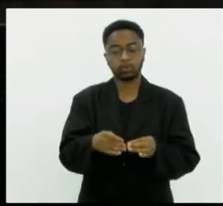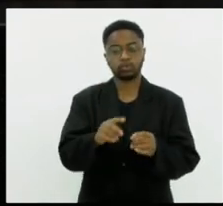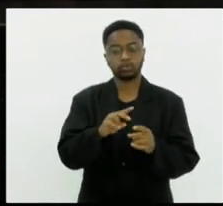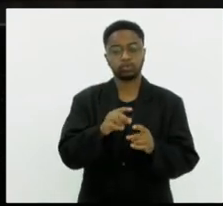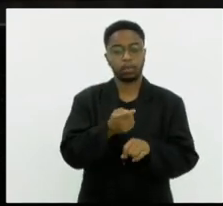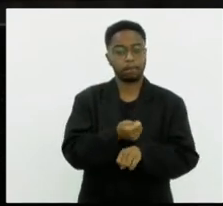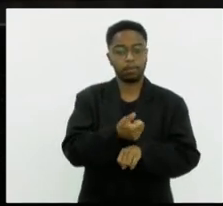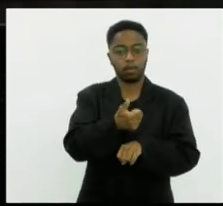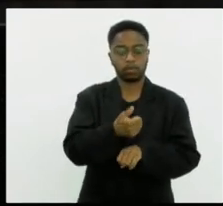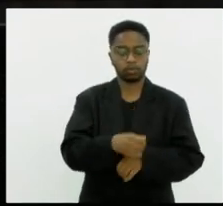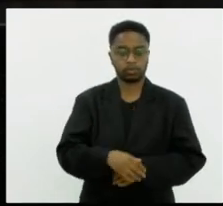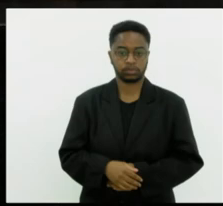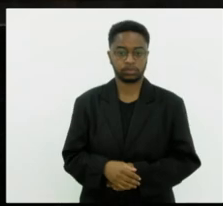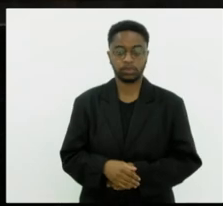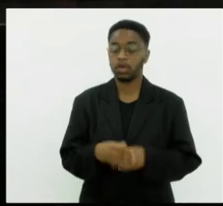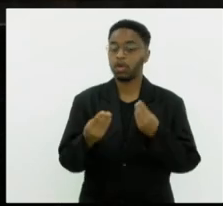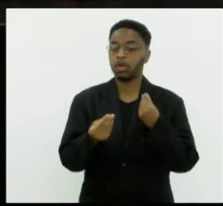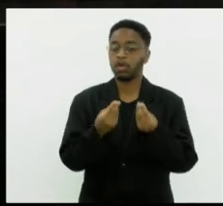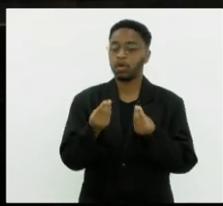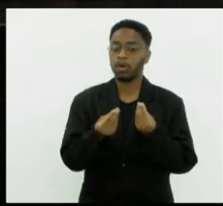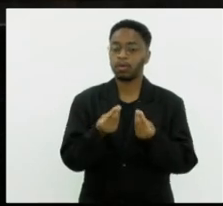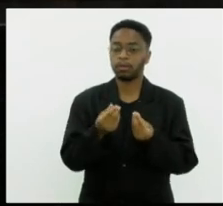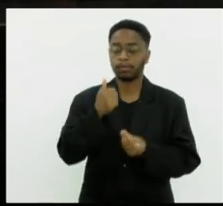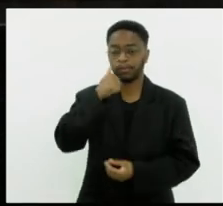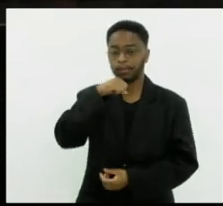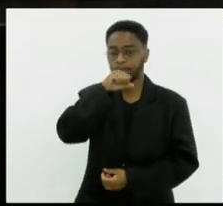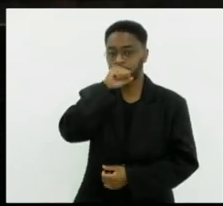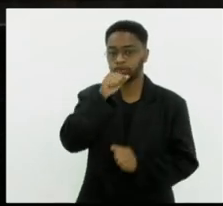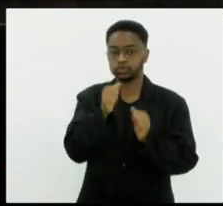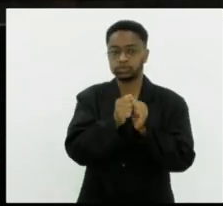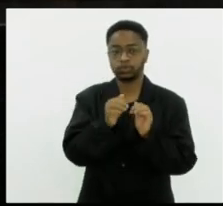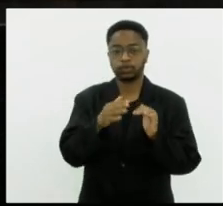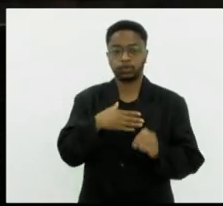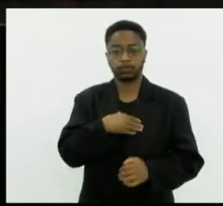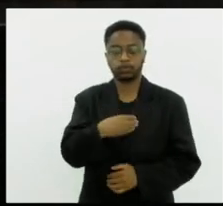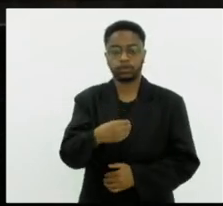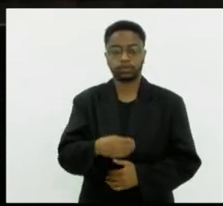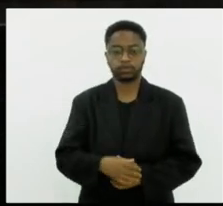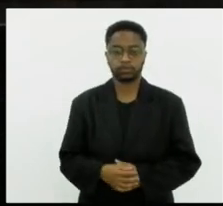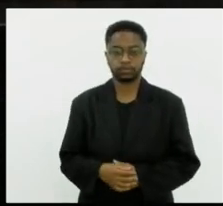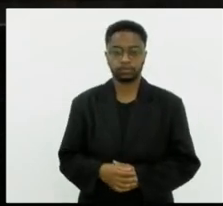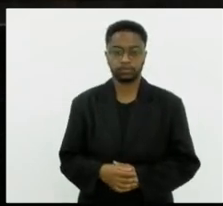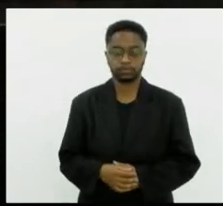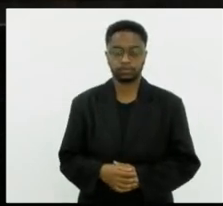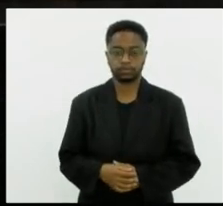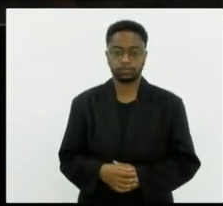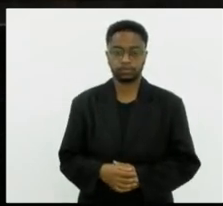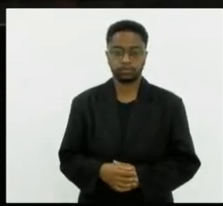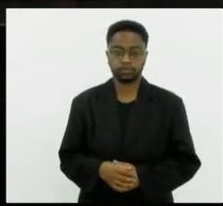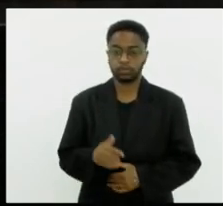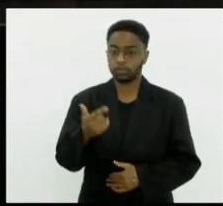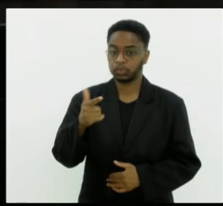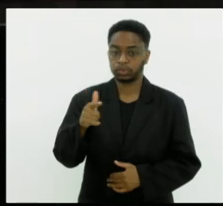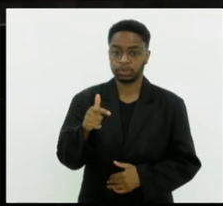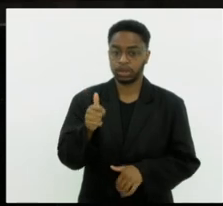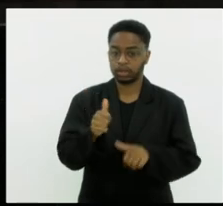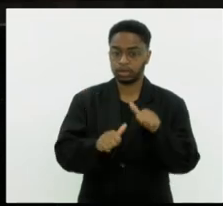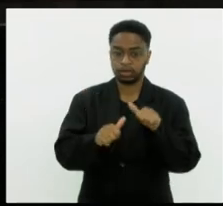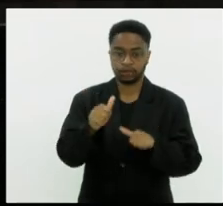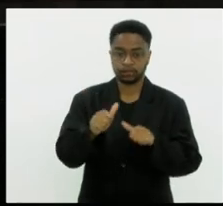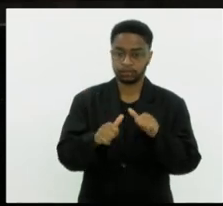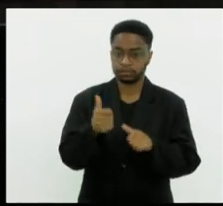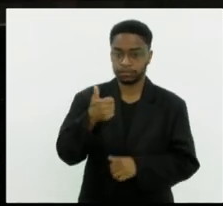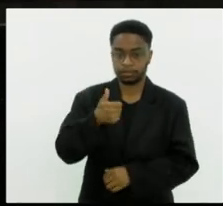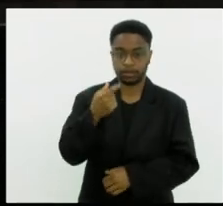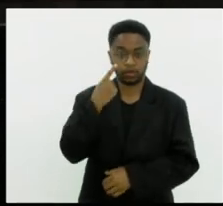gratificações. Como é que fica uma mãe com suas crianças? Não tem uma averiguação primeiro. Fala,